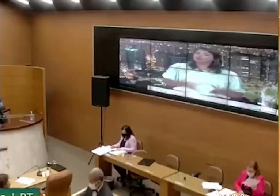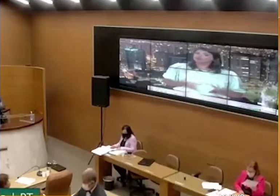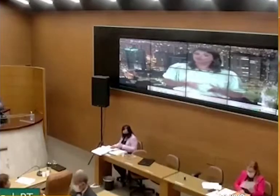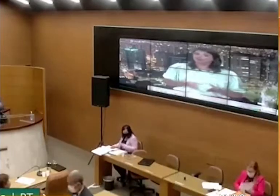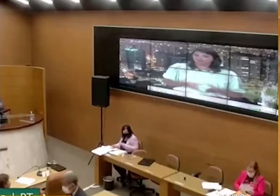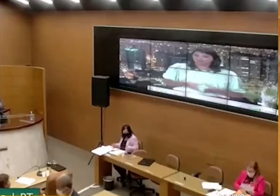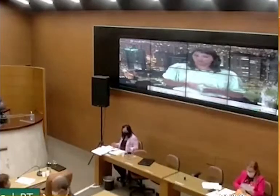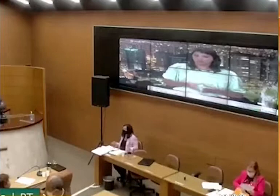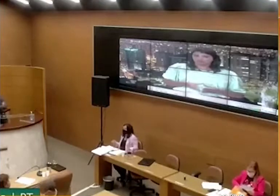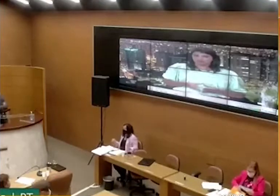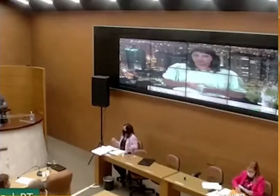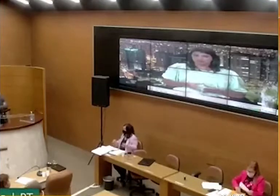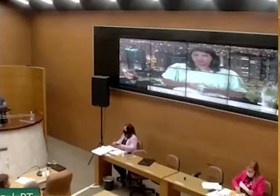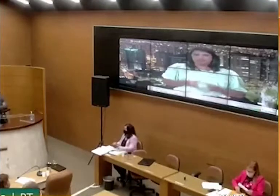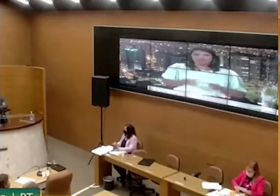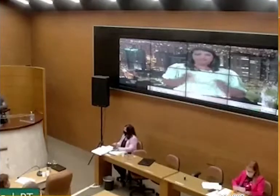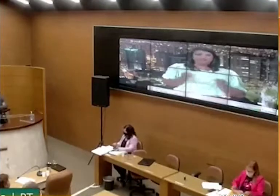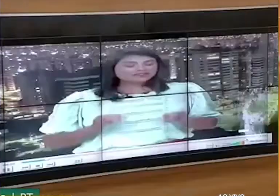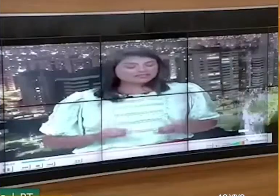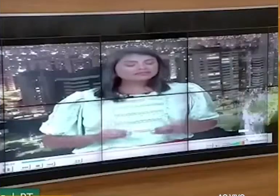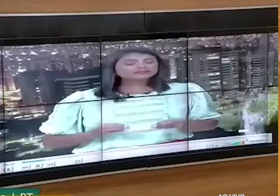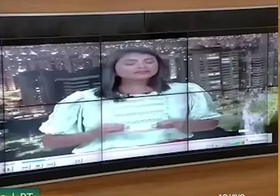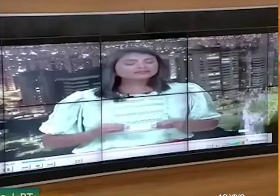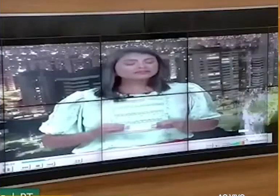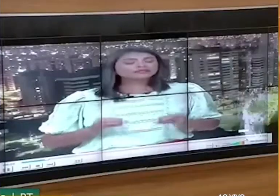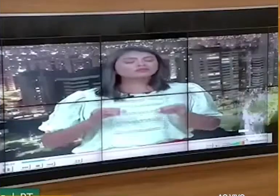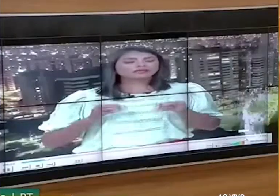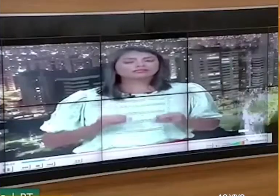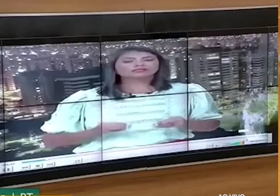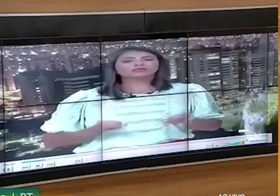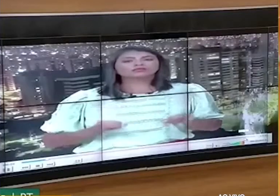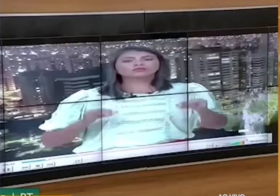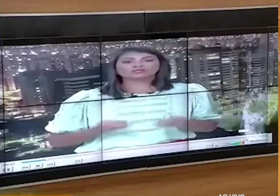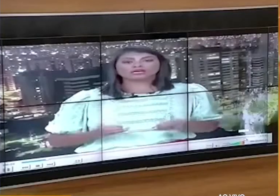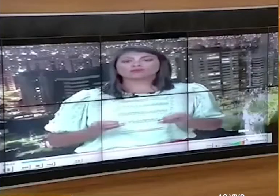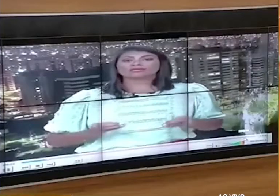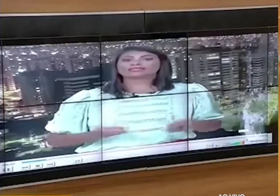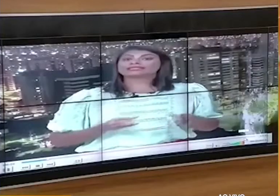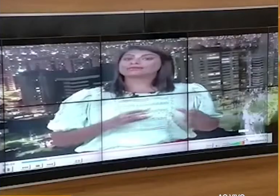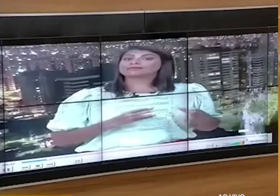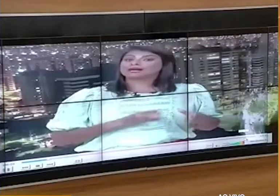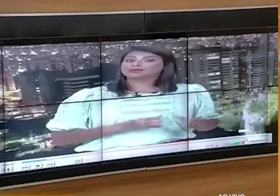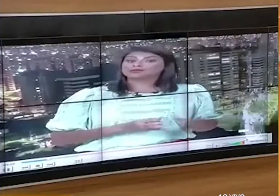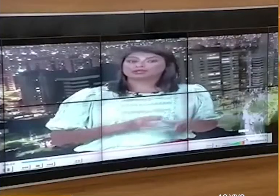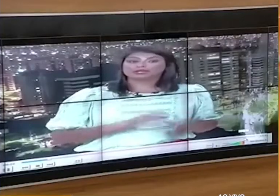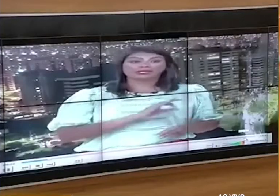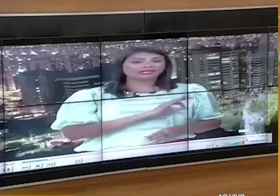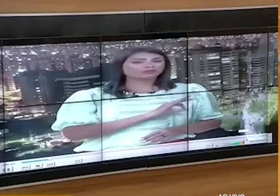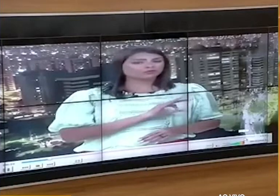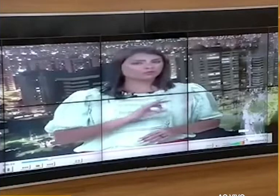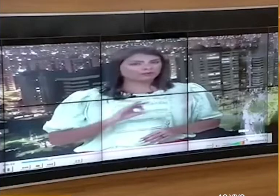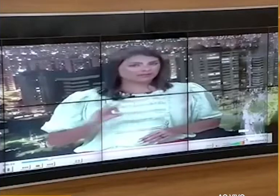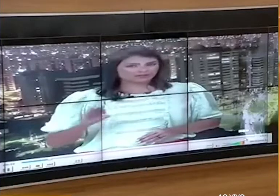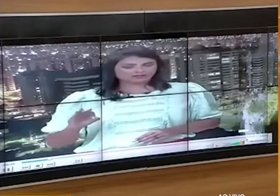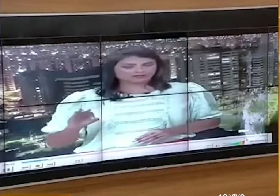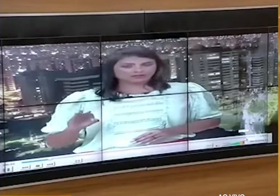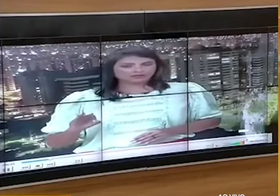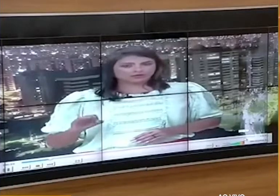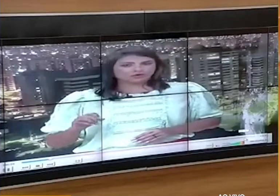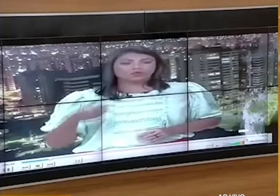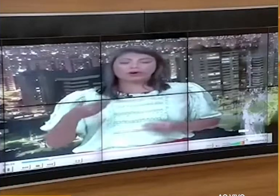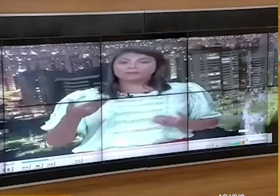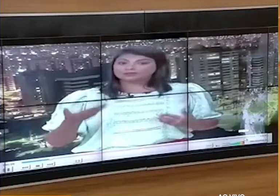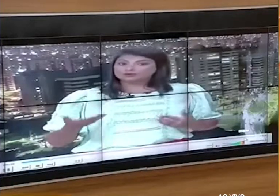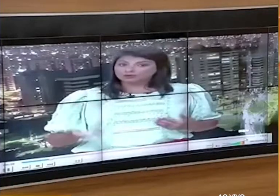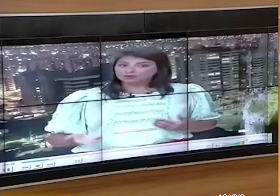do deputado Irã Barbosa, do PT, que cobrou do Estado políticas públicas para